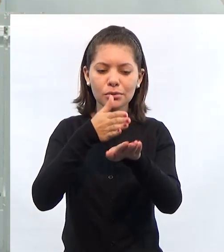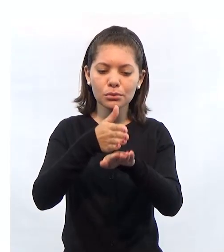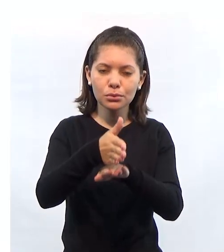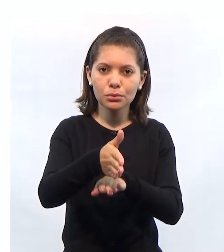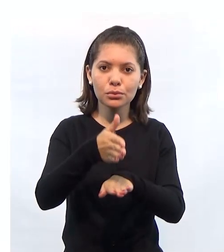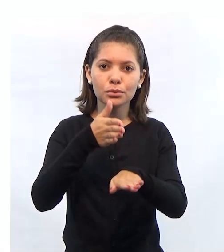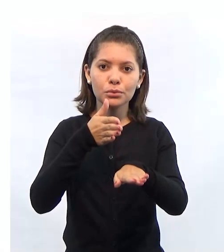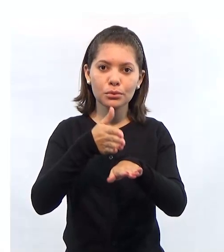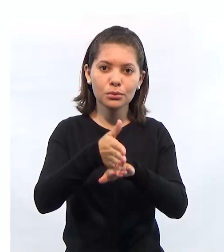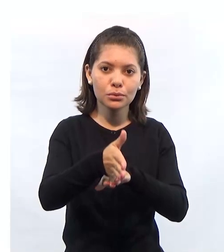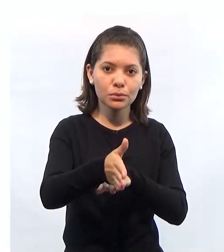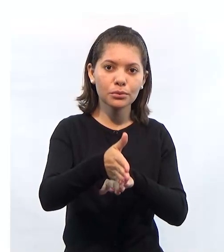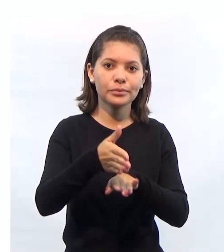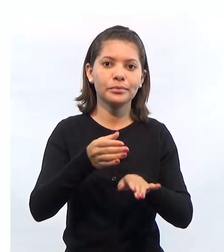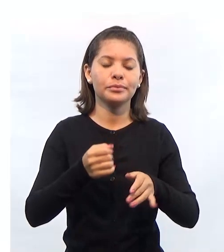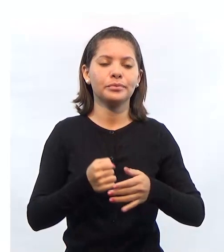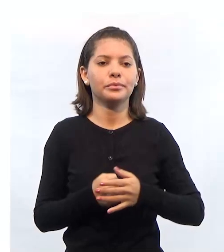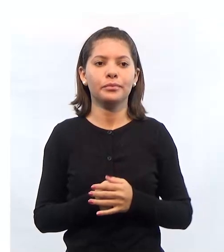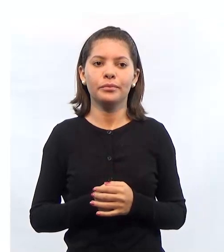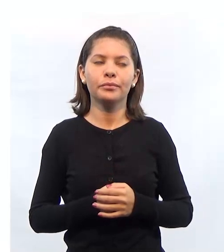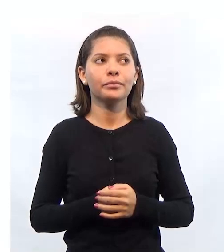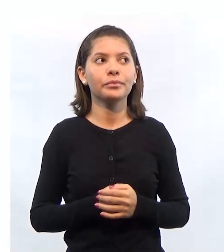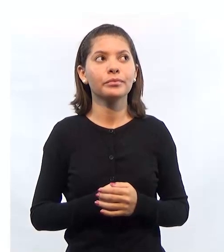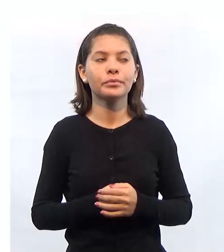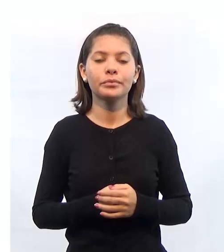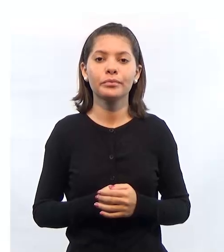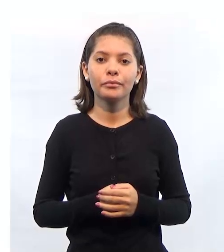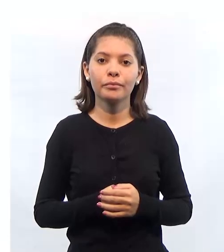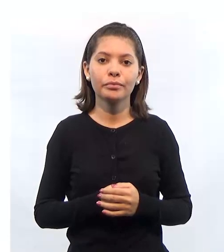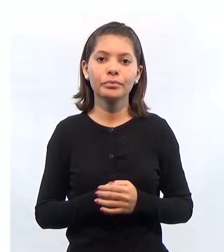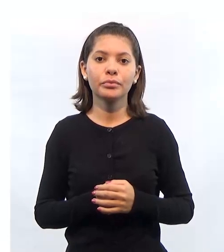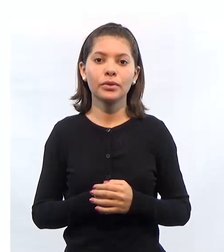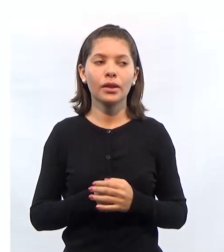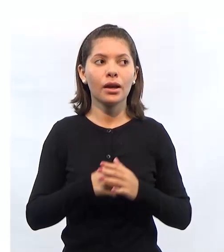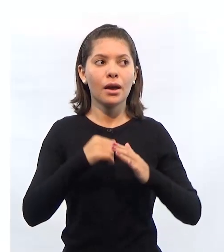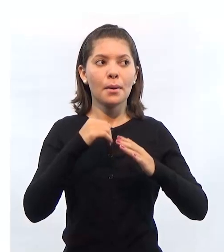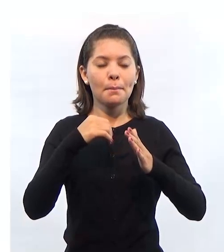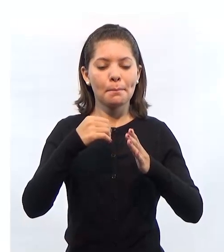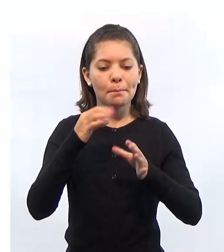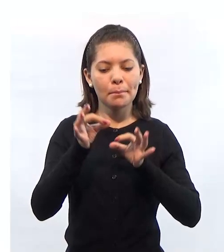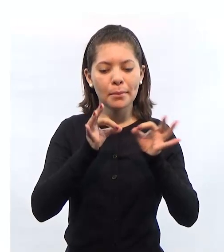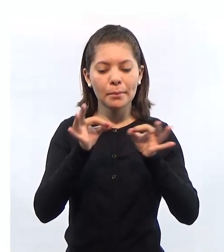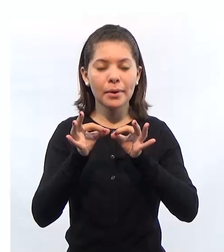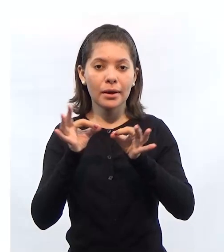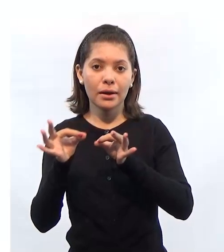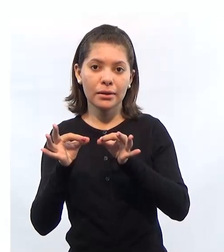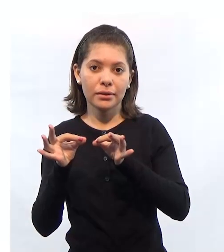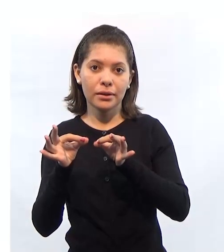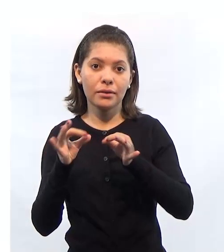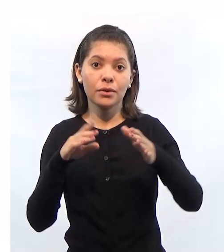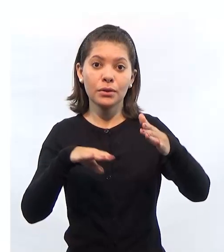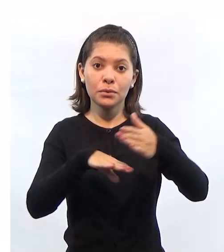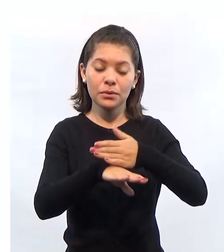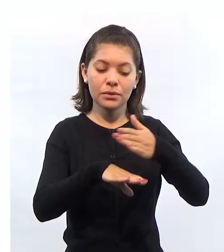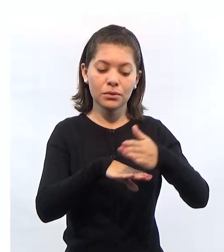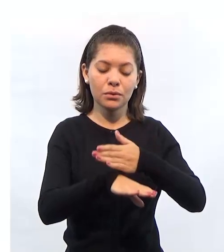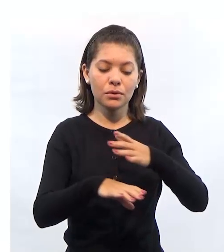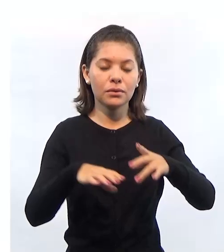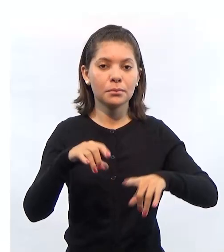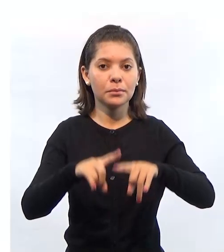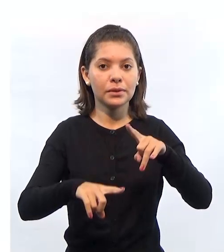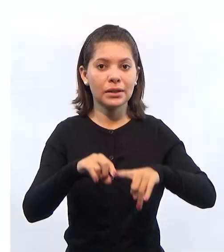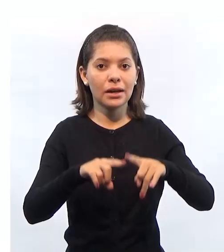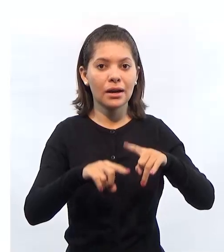serrar. Quando as toras estiverem sendo serradas e preparadas, elas vão estar sendo um estoque